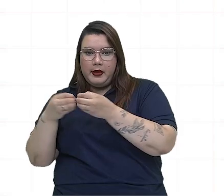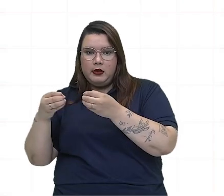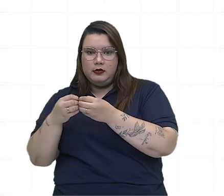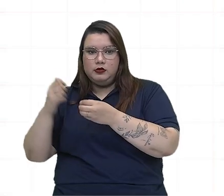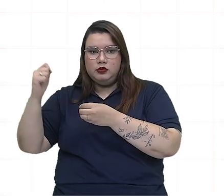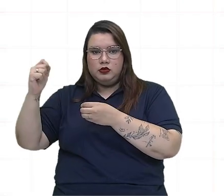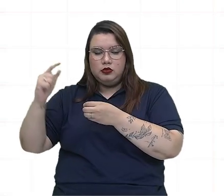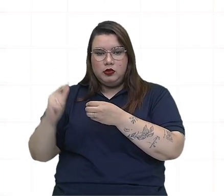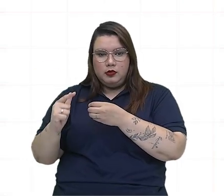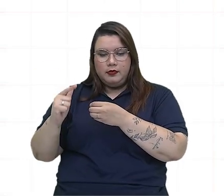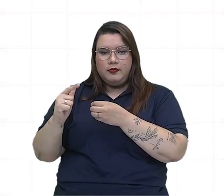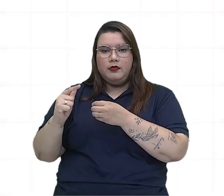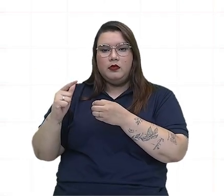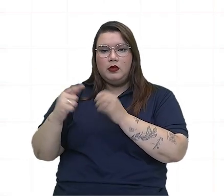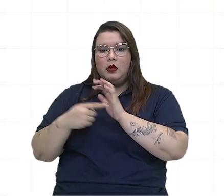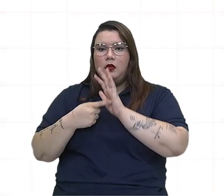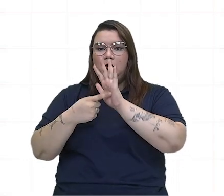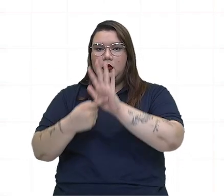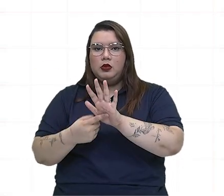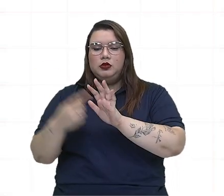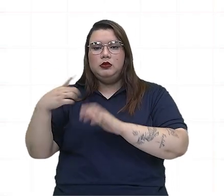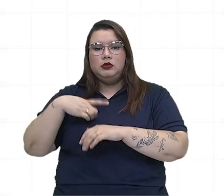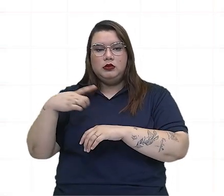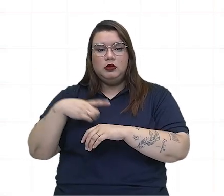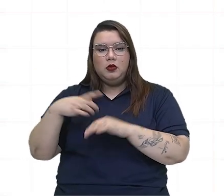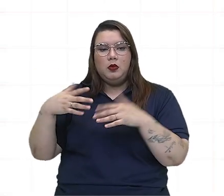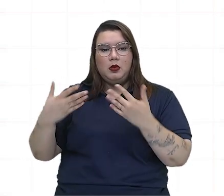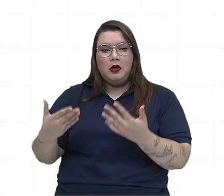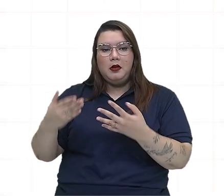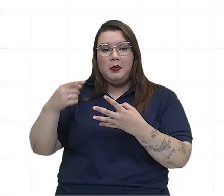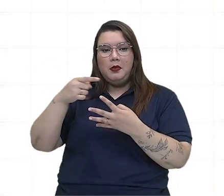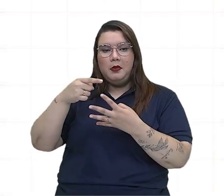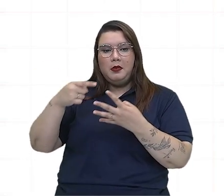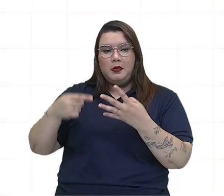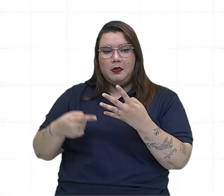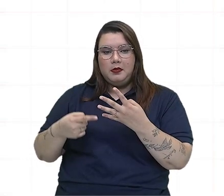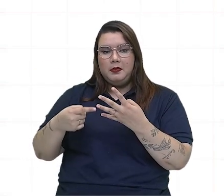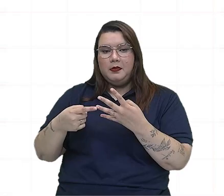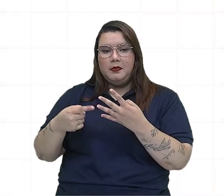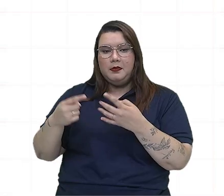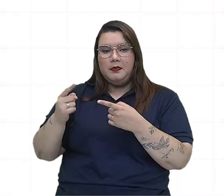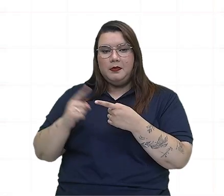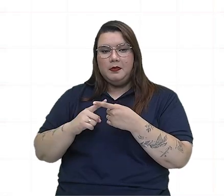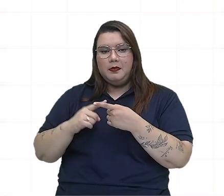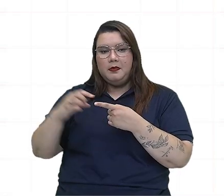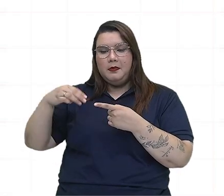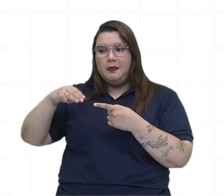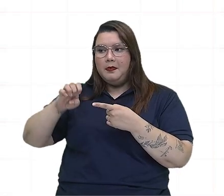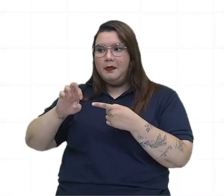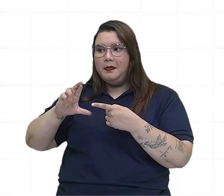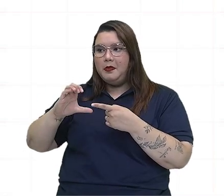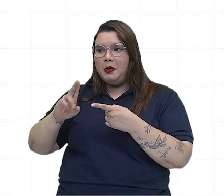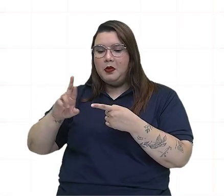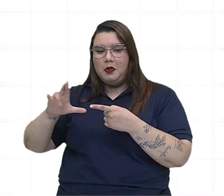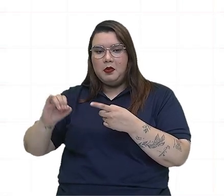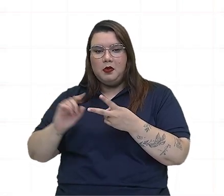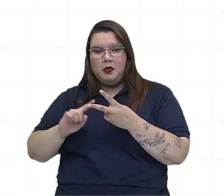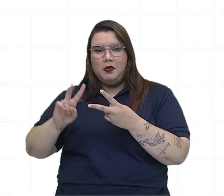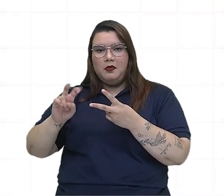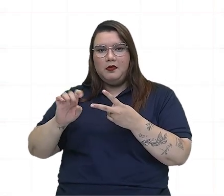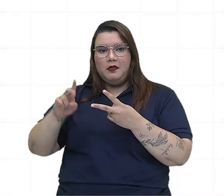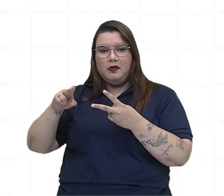mais próximos do Sol, e aí eu destaco para vocês quem são eles. A gente vê aqui, ó,